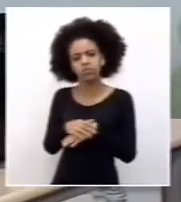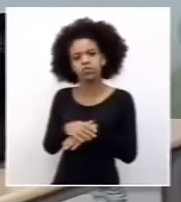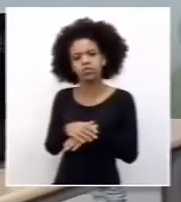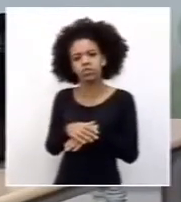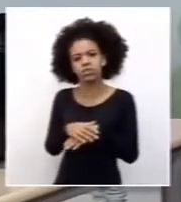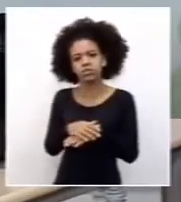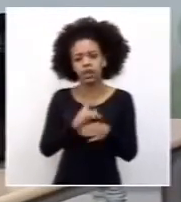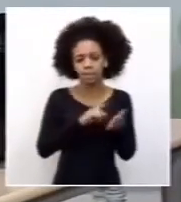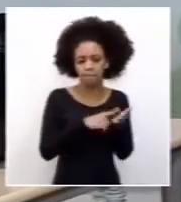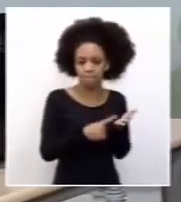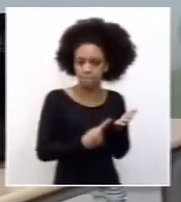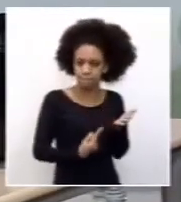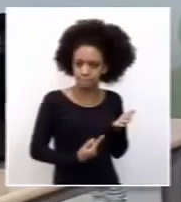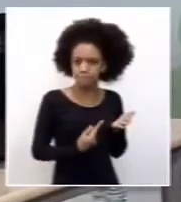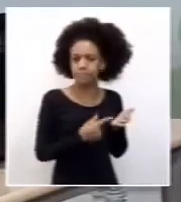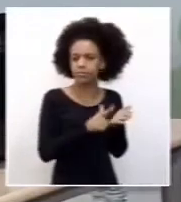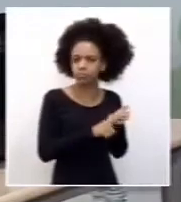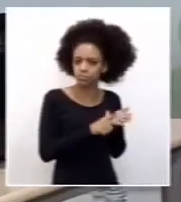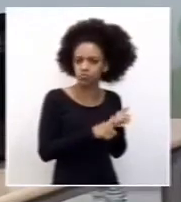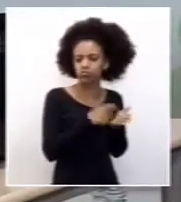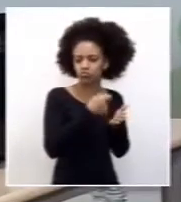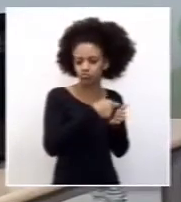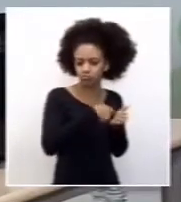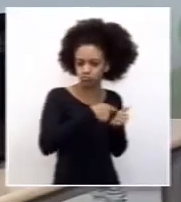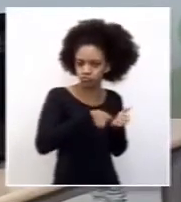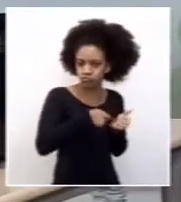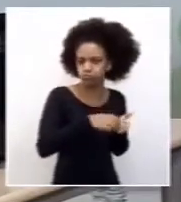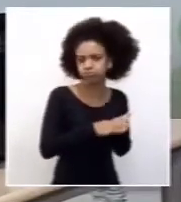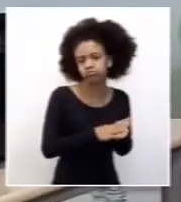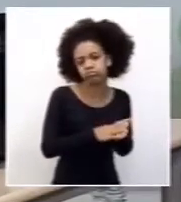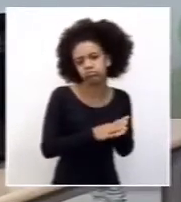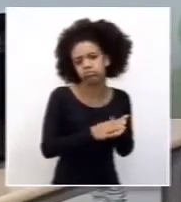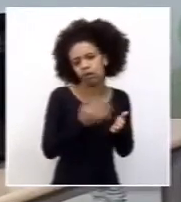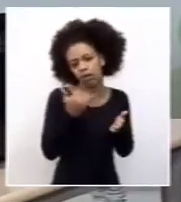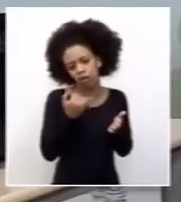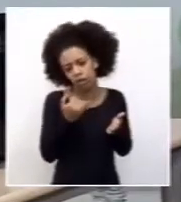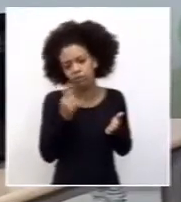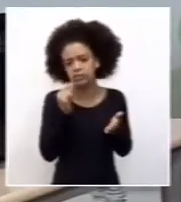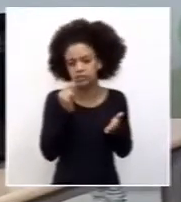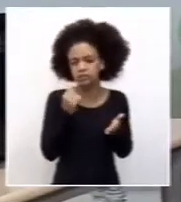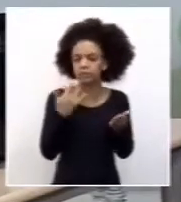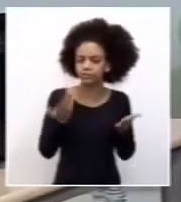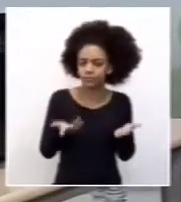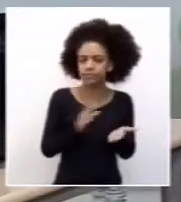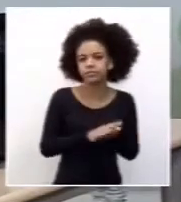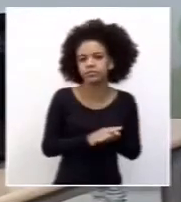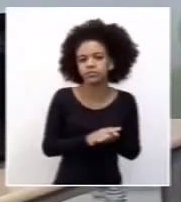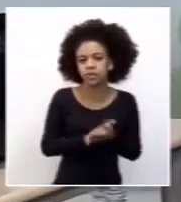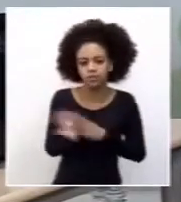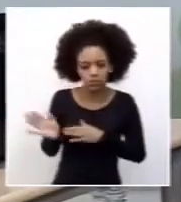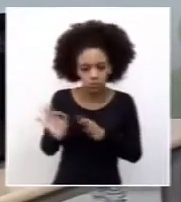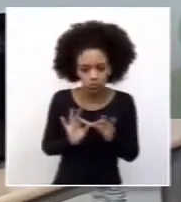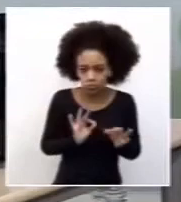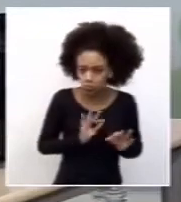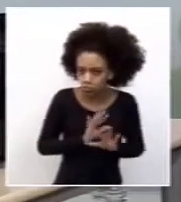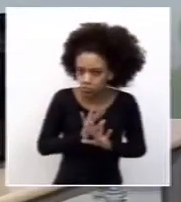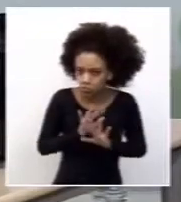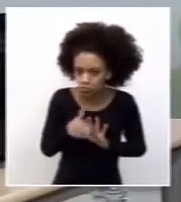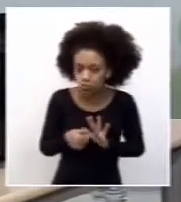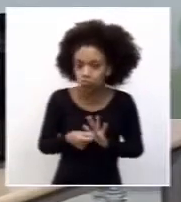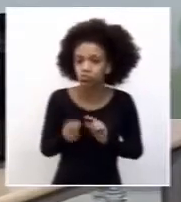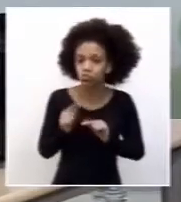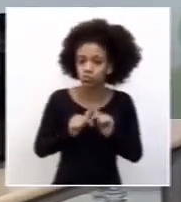pegassem nos seus materiais, né, as anotações, né, lápis, caneta, enfim, todo aquele aparato, que assim